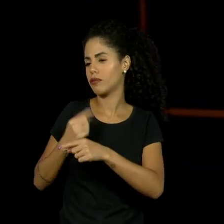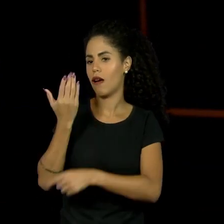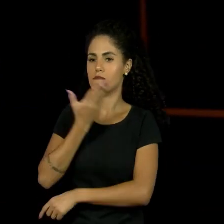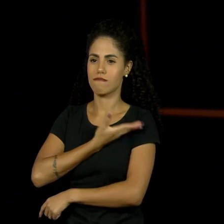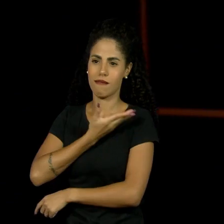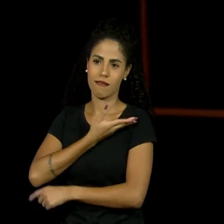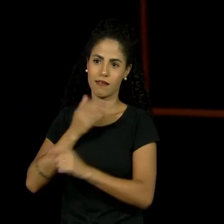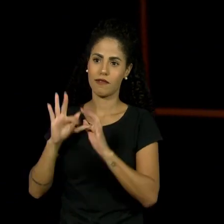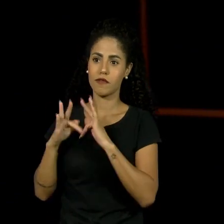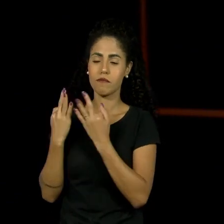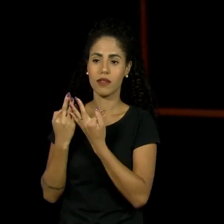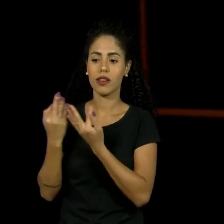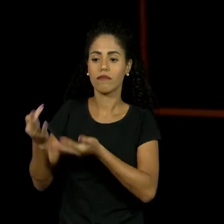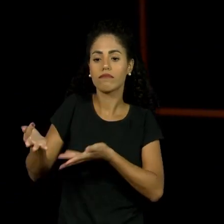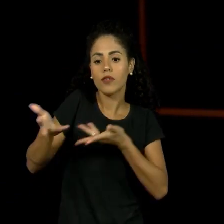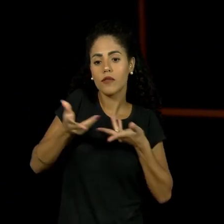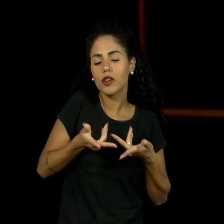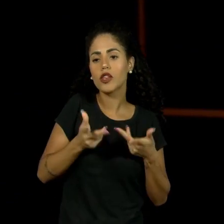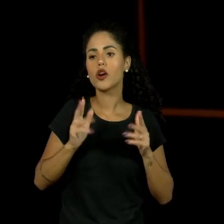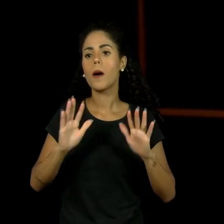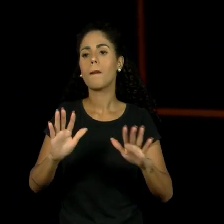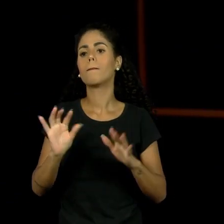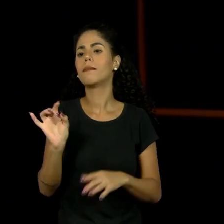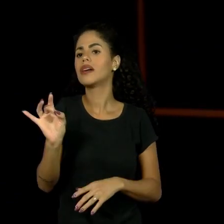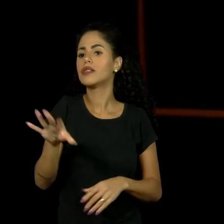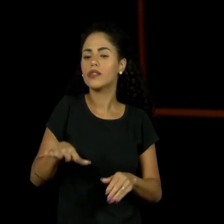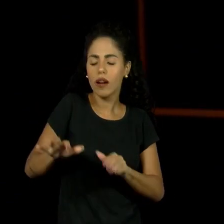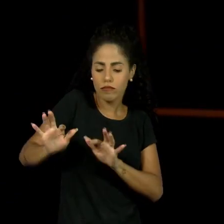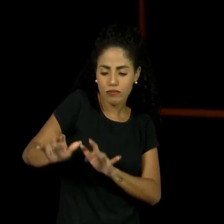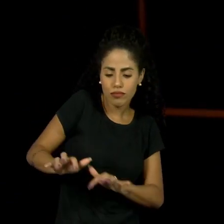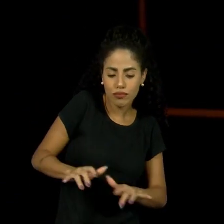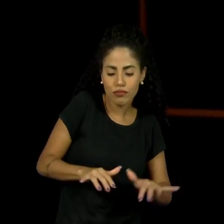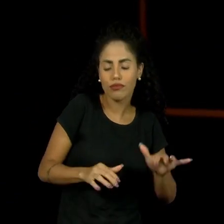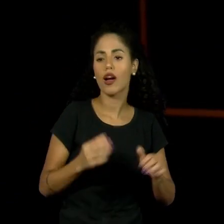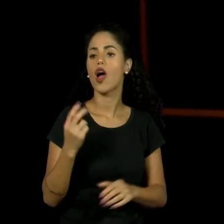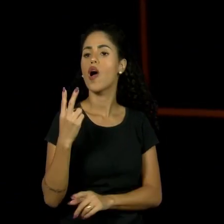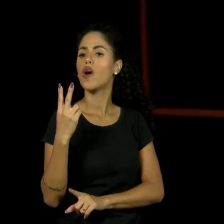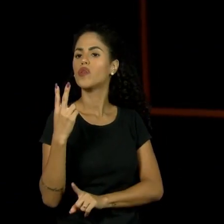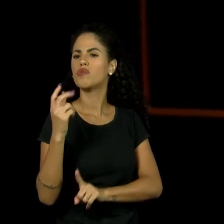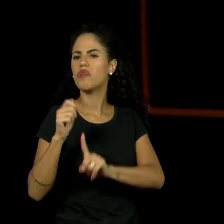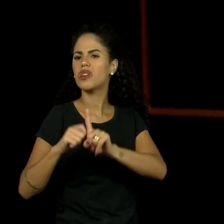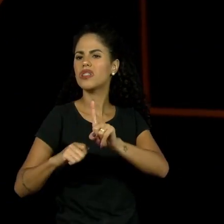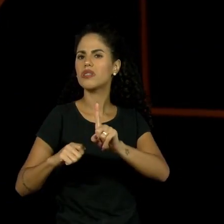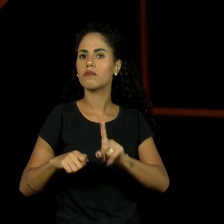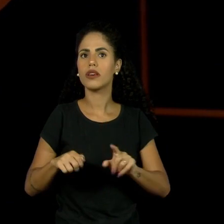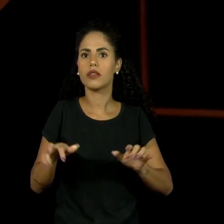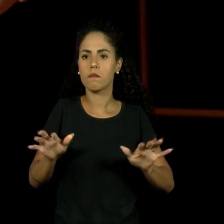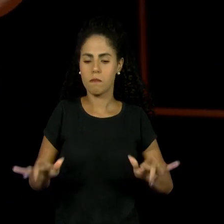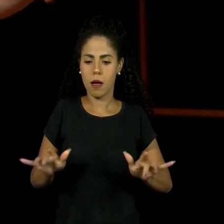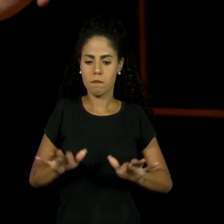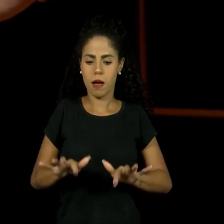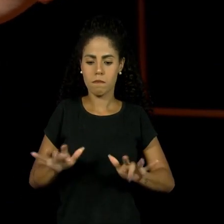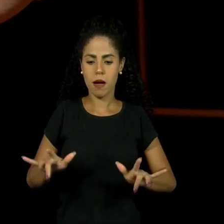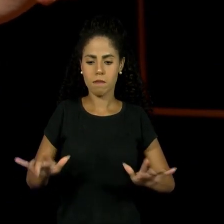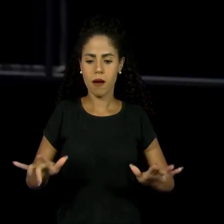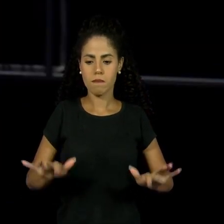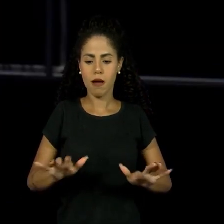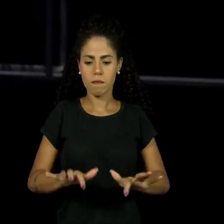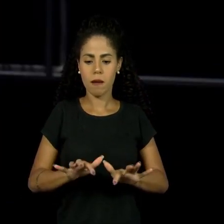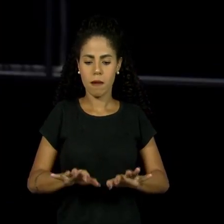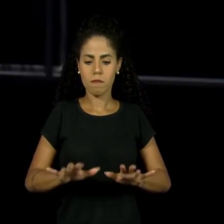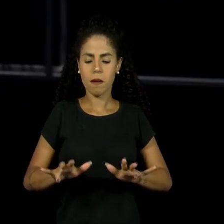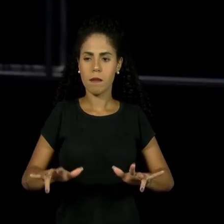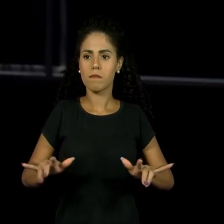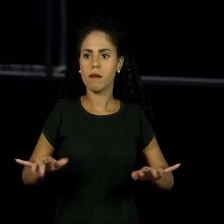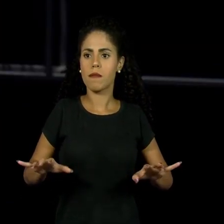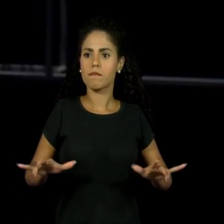ela me colocou. Mas a gente só tinha aquele pianinho, 2 meses de aulinha, a mãozinha foi tendo que ir para cá, não tinha para onde ir.